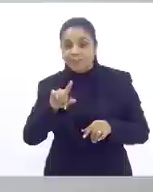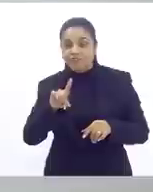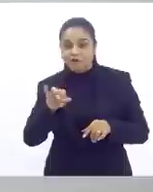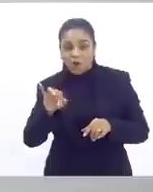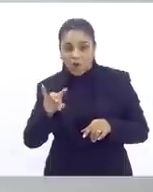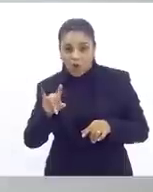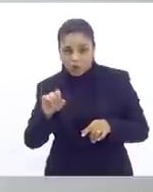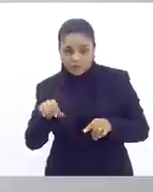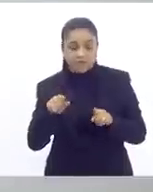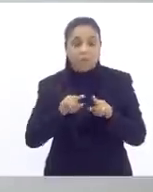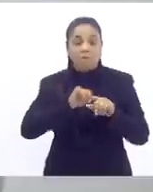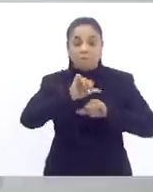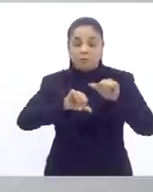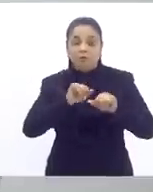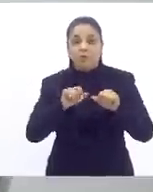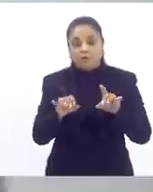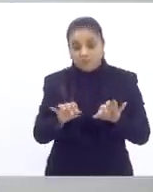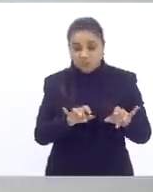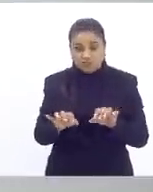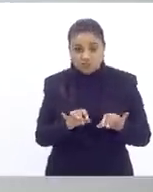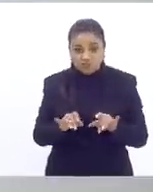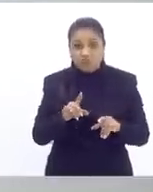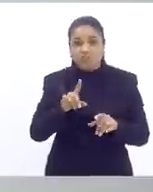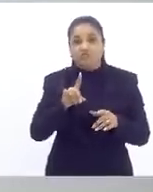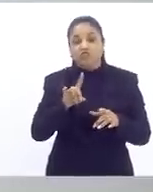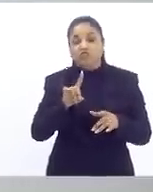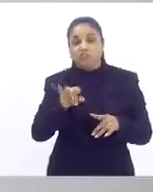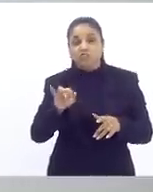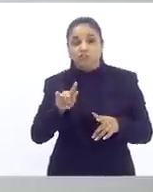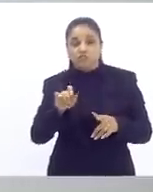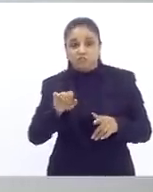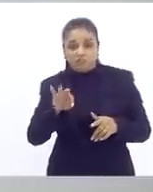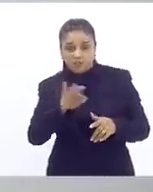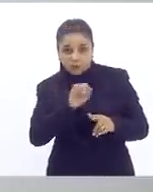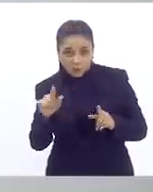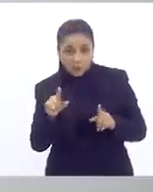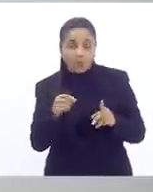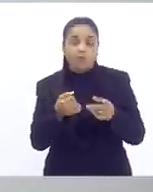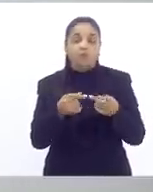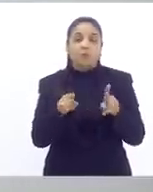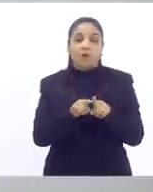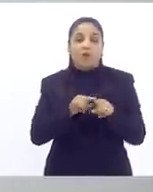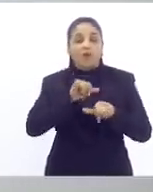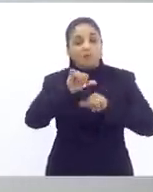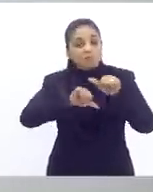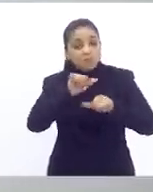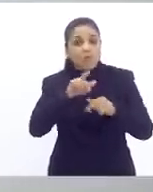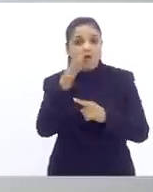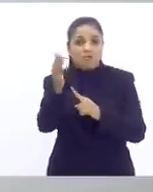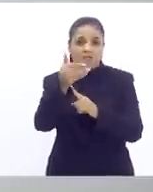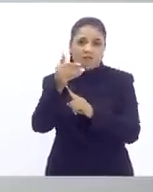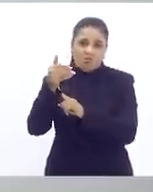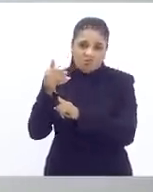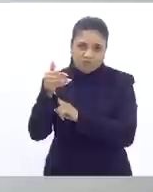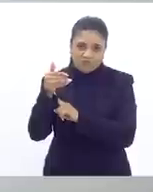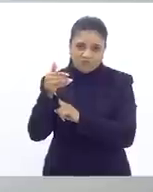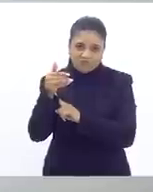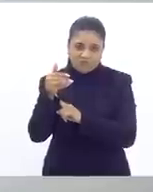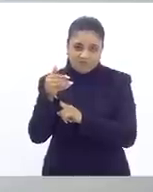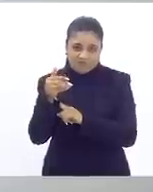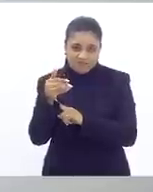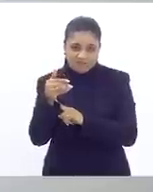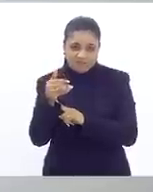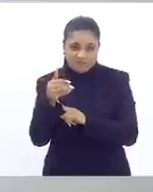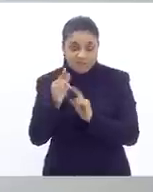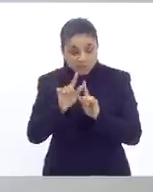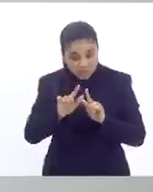tem nenhum dos dois como exemplo paradigmático de como a questão da tecnologia mudou então é tem questões que ou